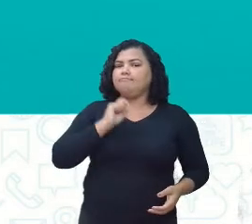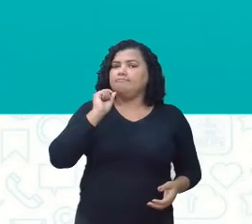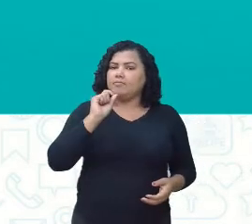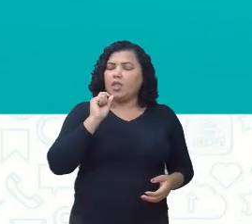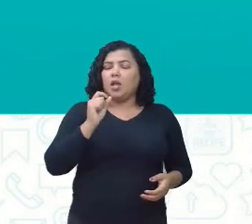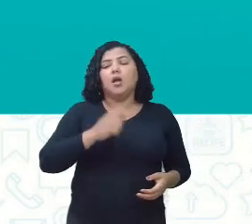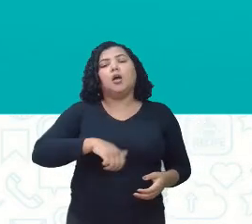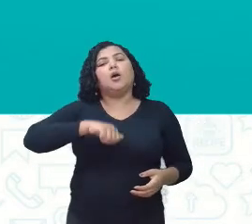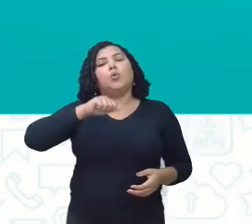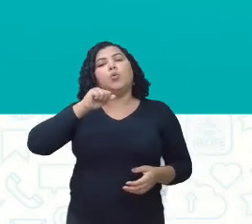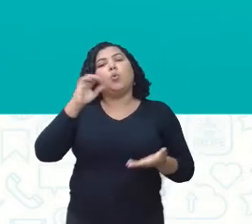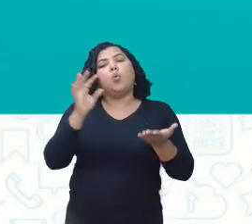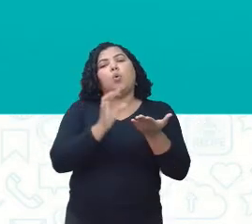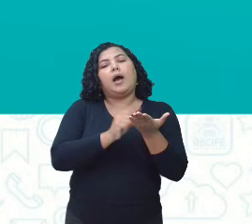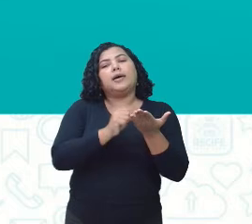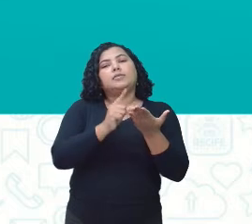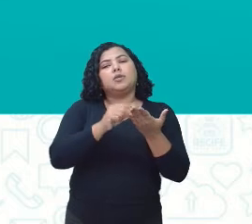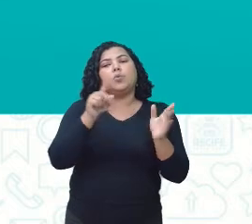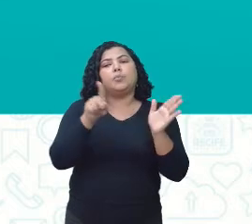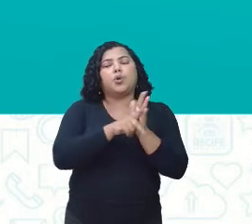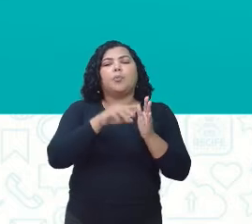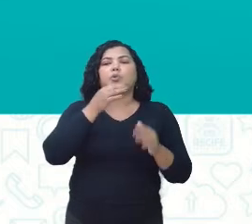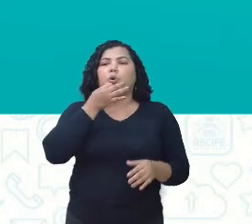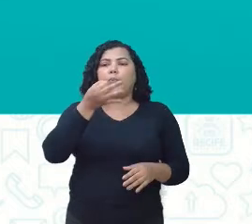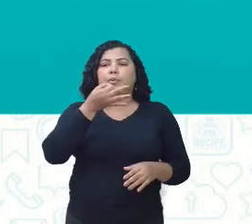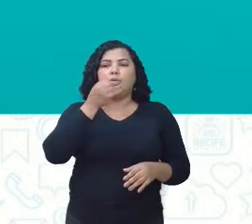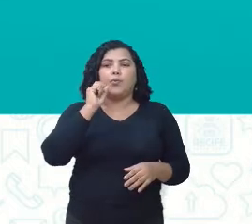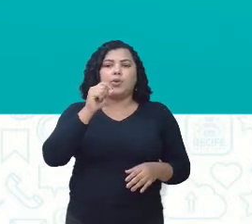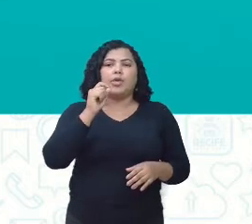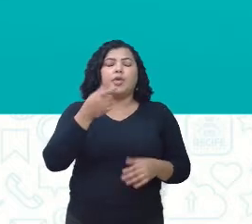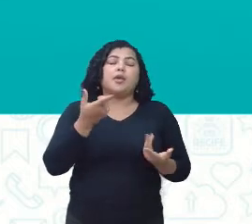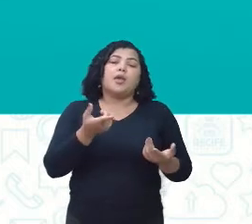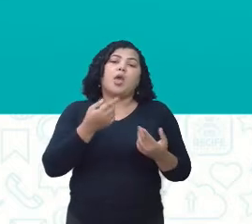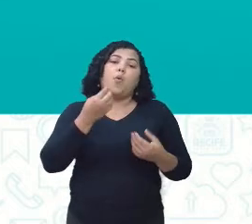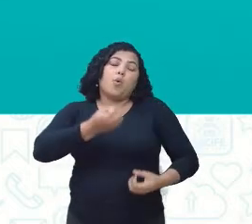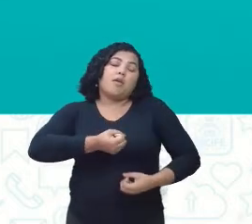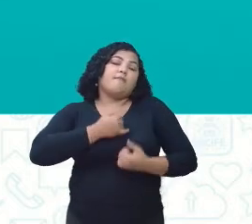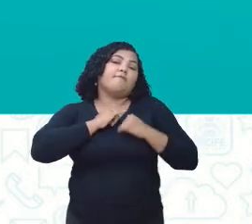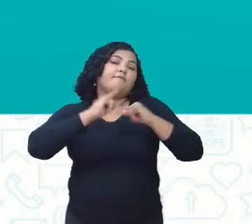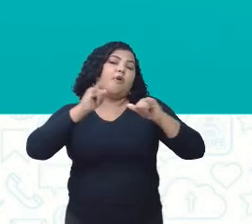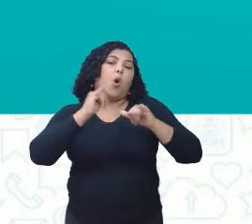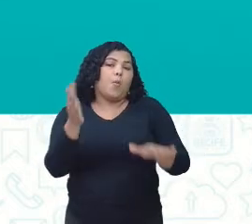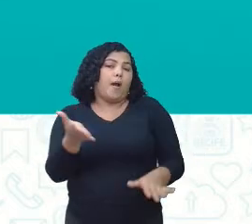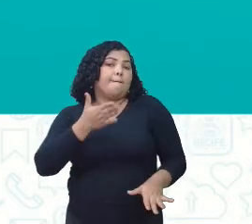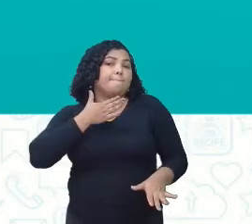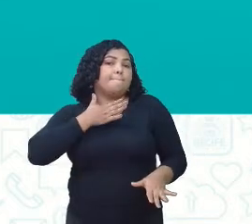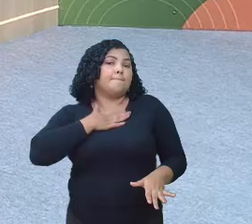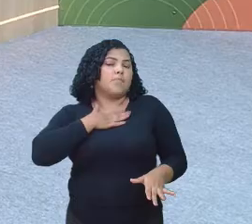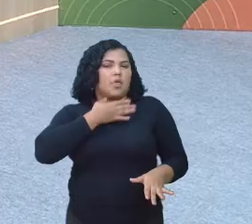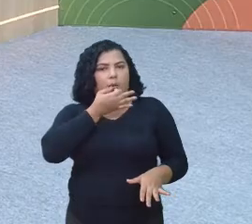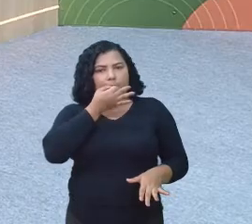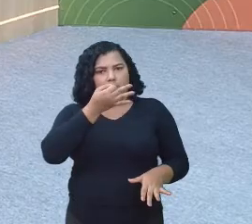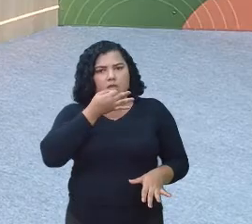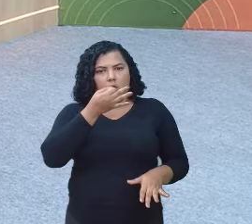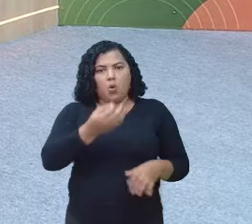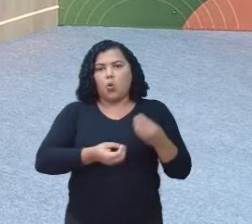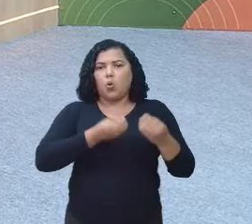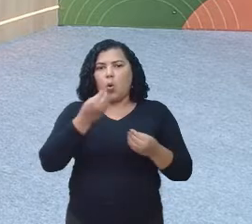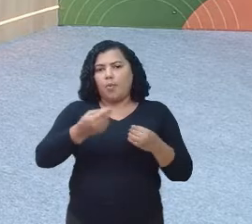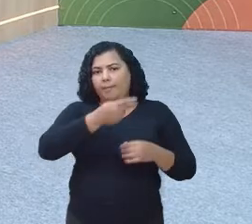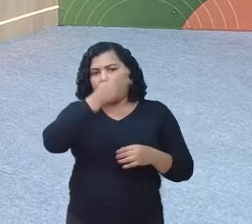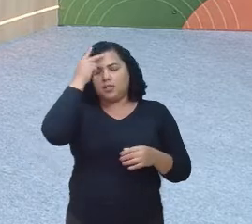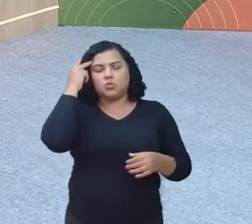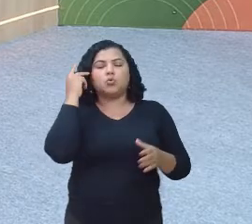que busca ressaltar as demandas da sociedade por meio de um ponto de vista. Então, eu chamo a atenção do meu público leitor